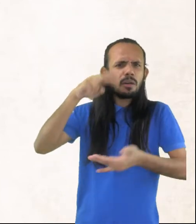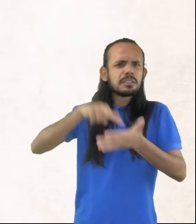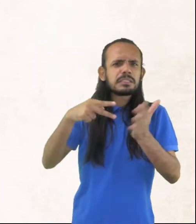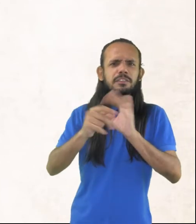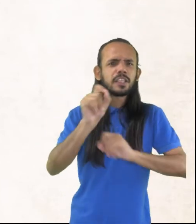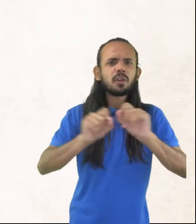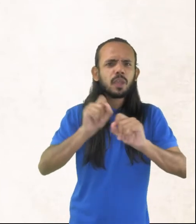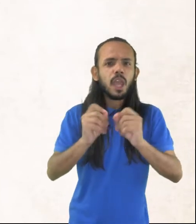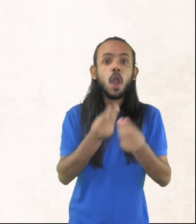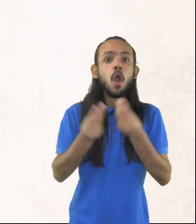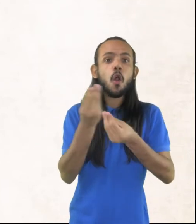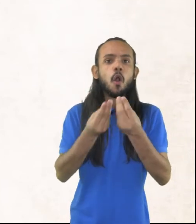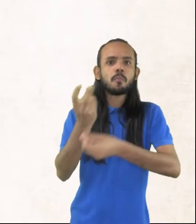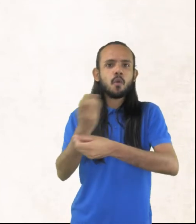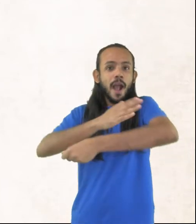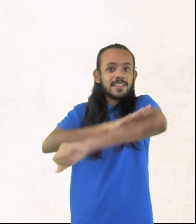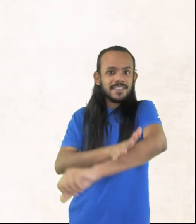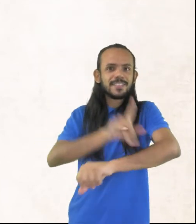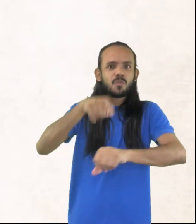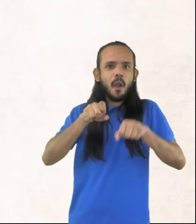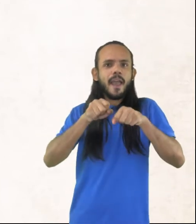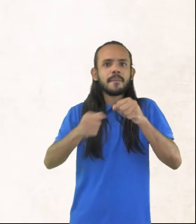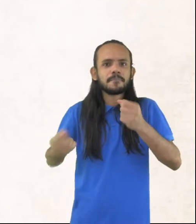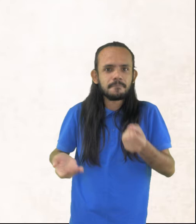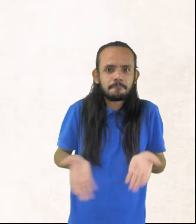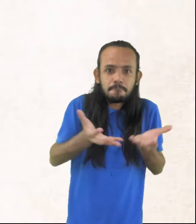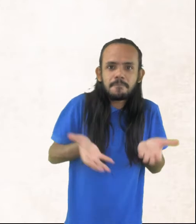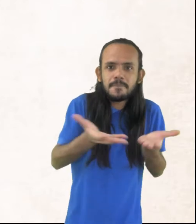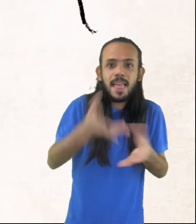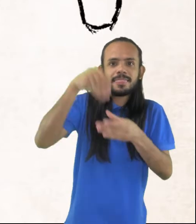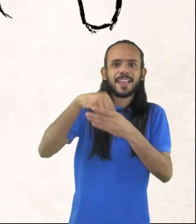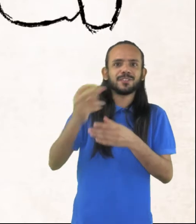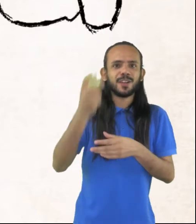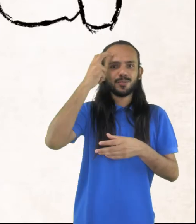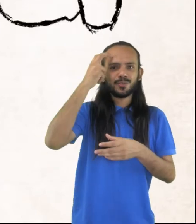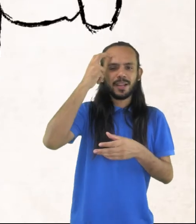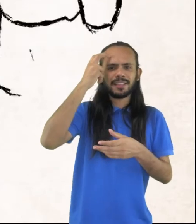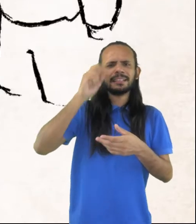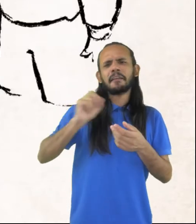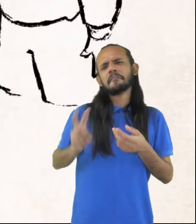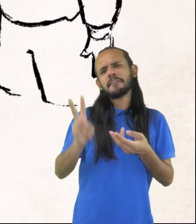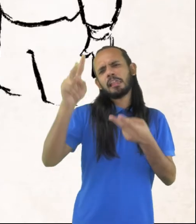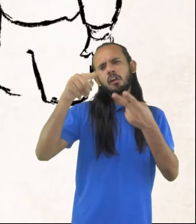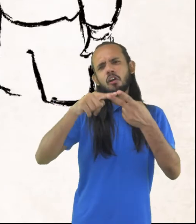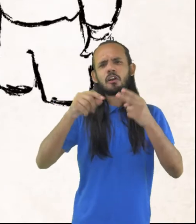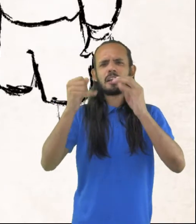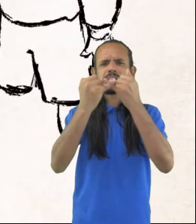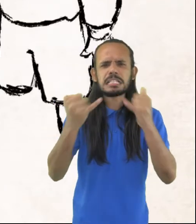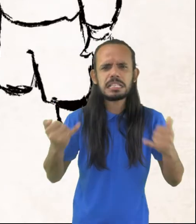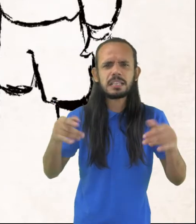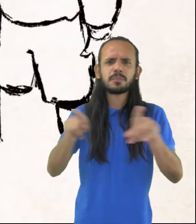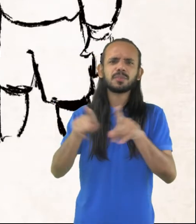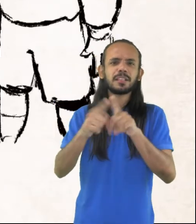a todas as formas pelas quais o racismo é estimulado e mantido em uma cultura. Isso envolve todos os valores, os símbolos,